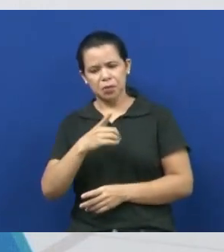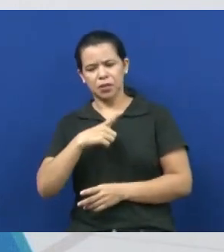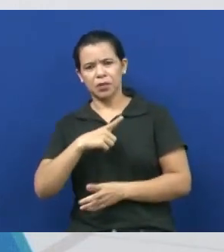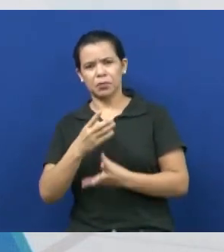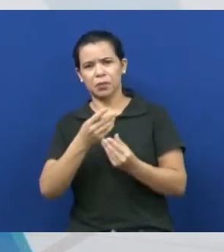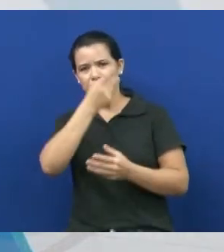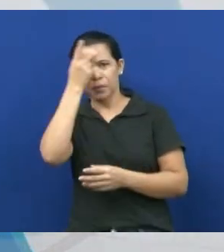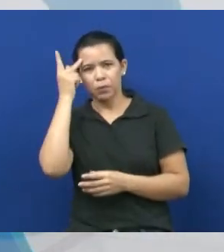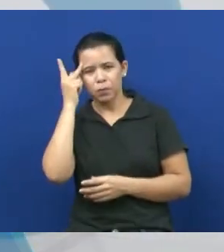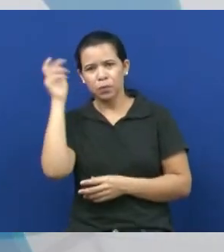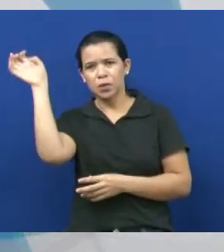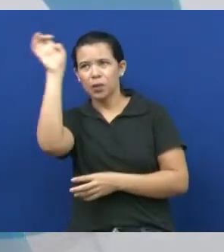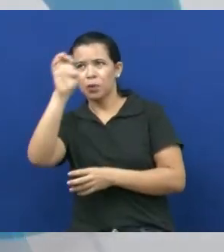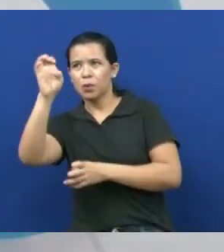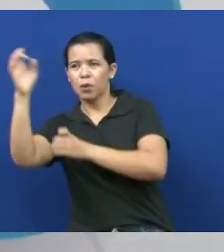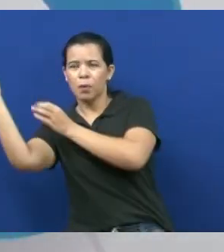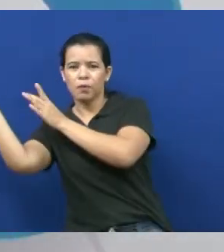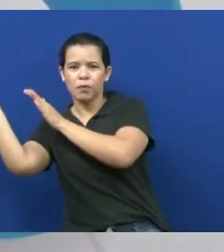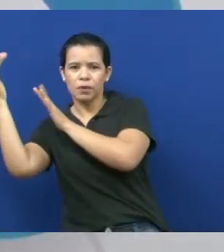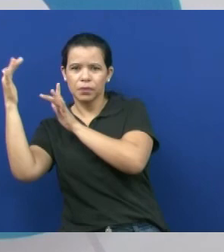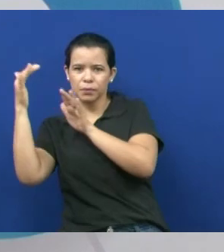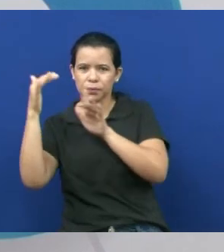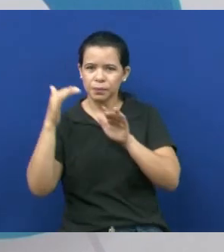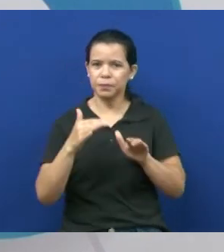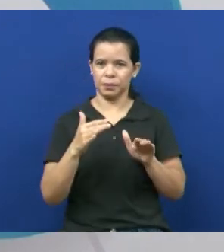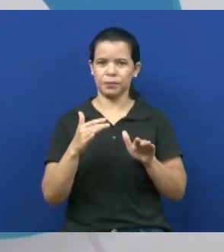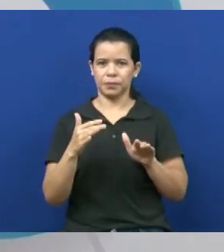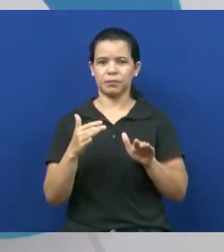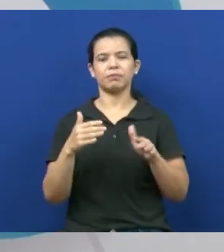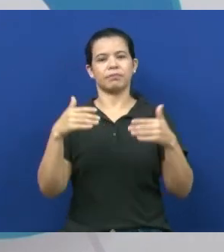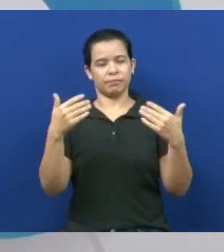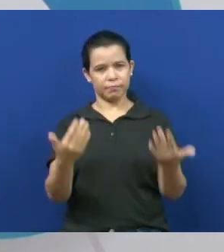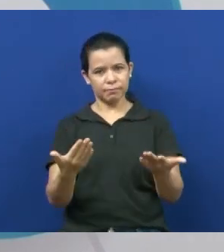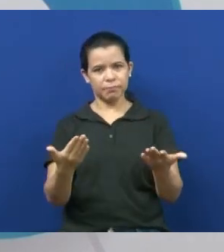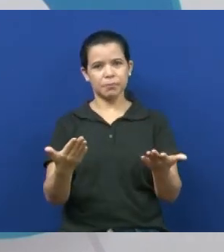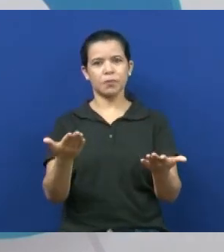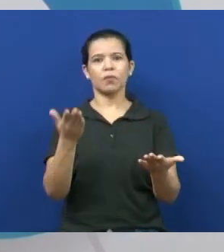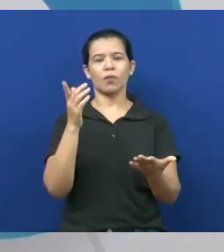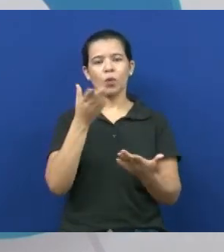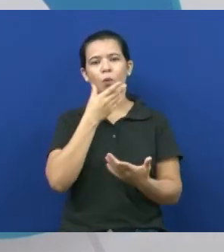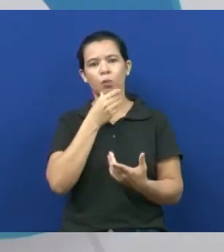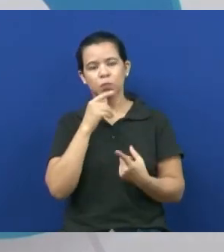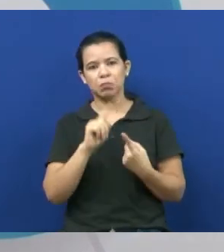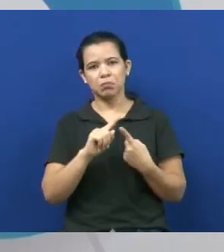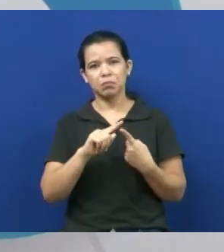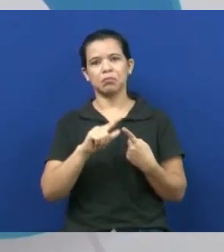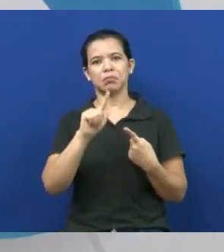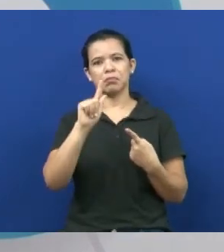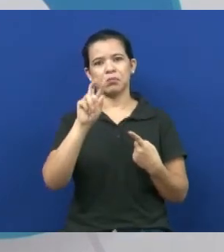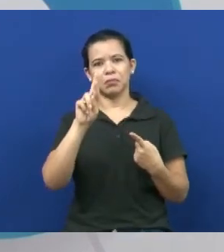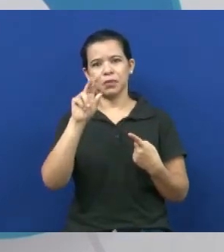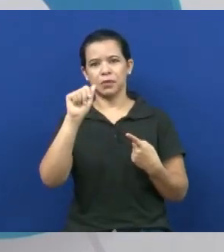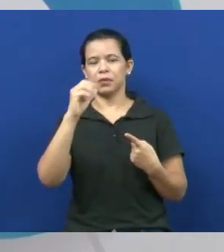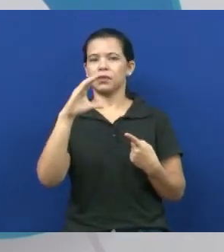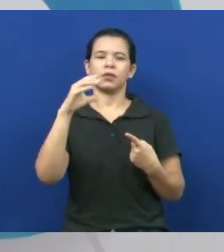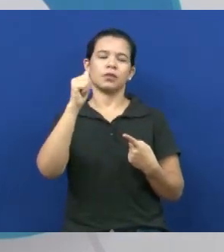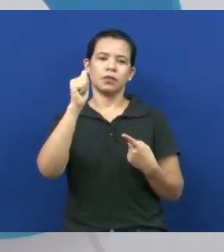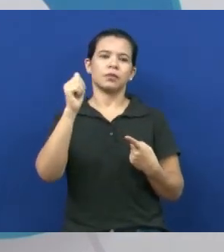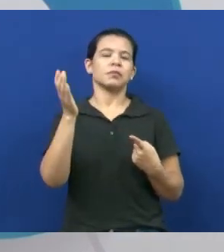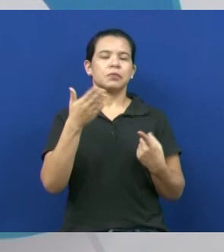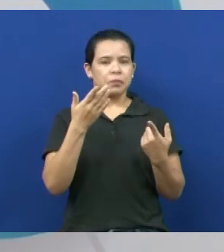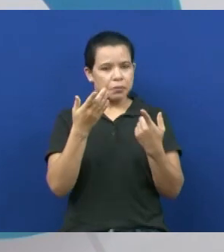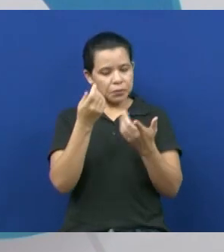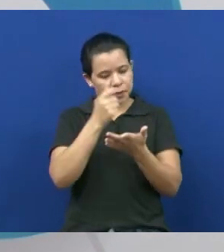essa migração dos europeus para cá? Então, Graça Aranha, ele escreveu nessa obra dele, Canaã,